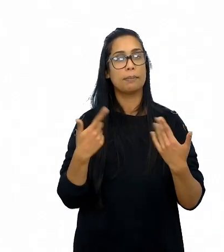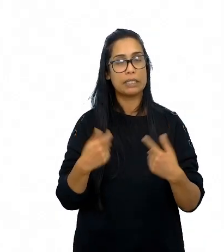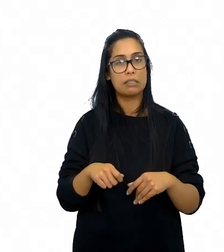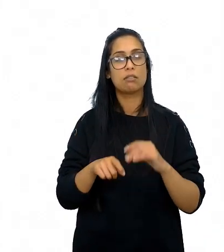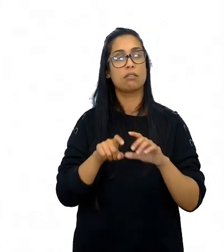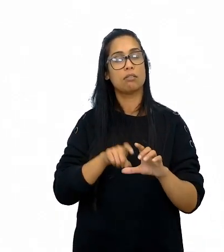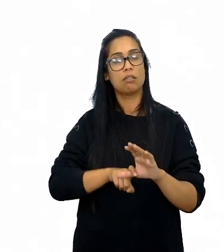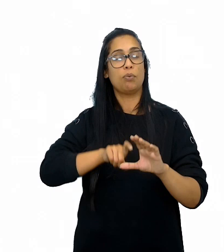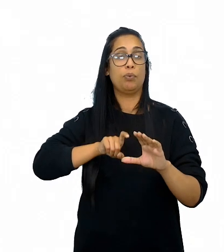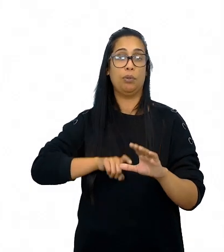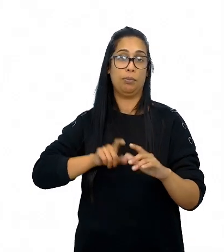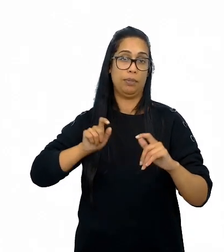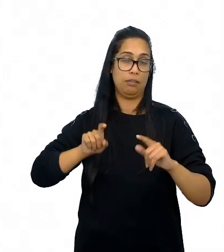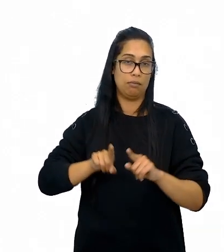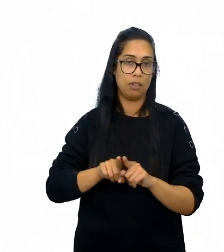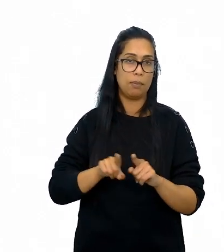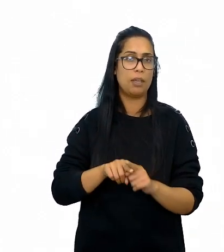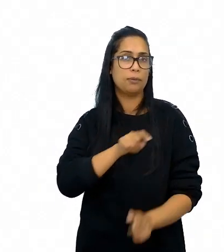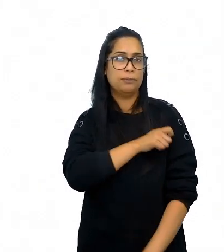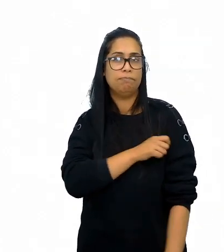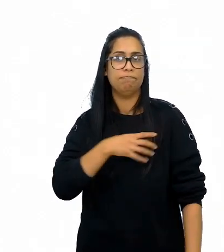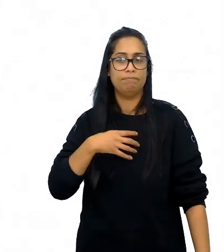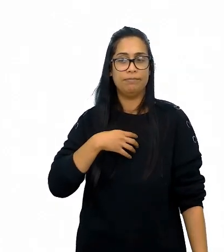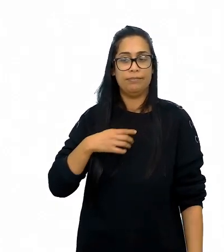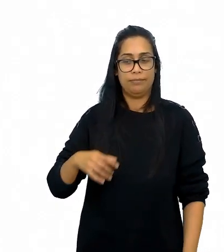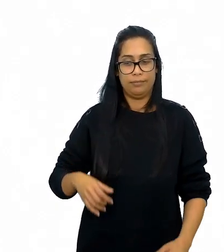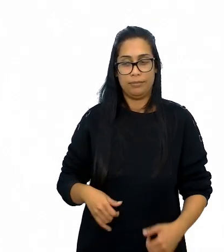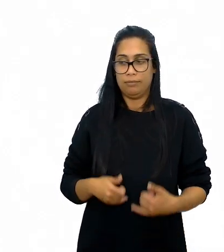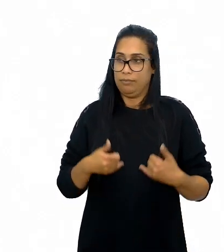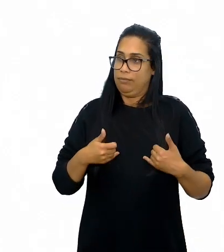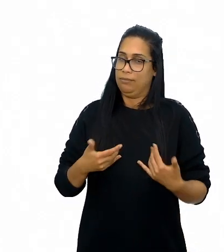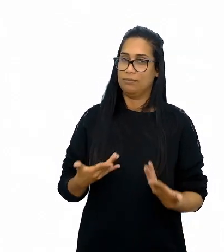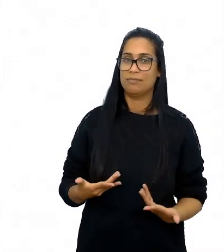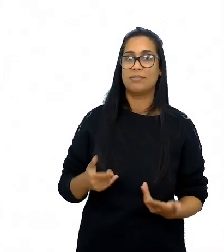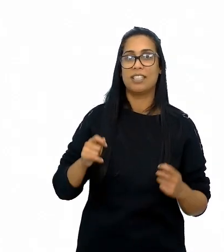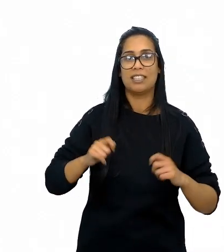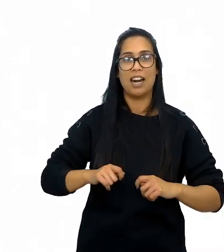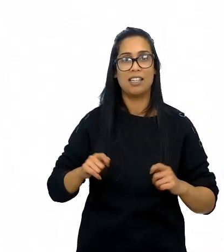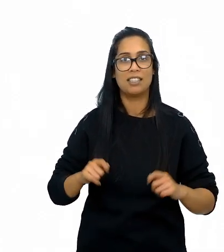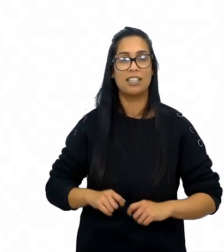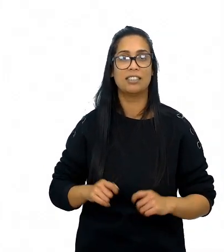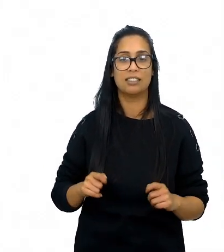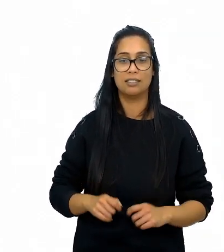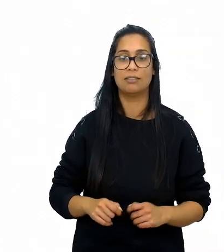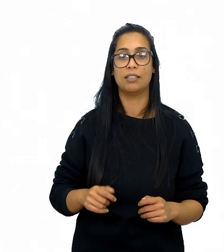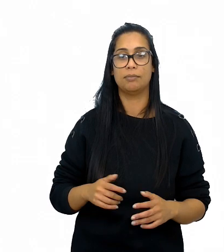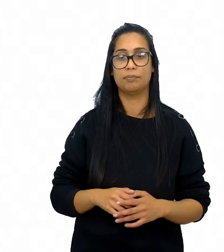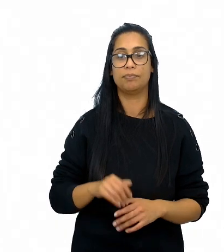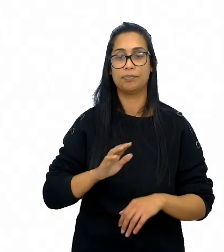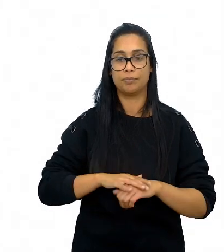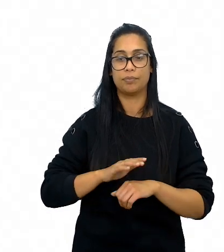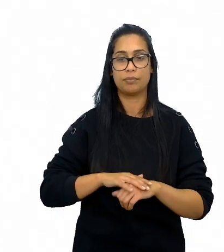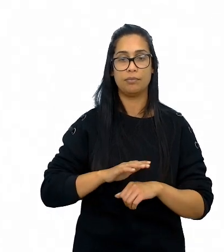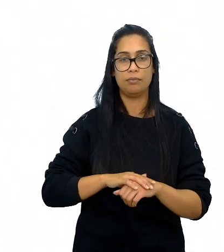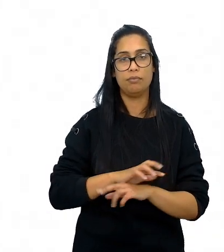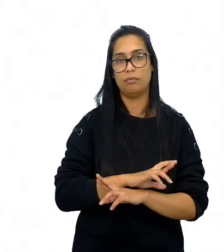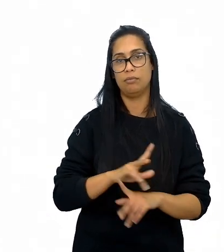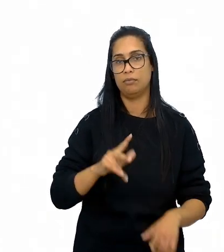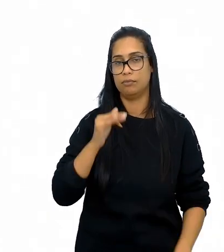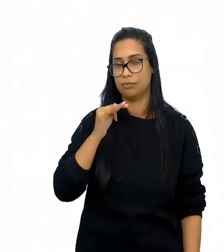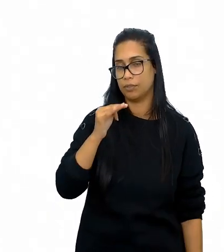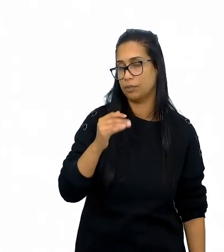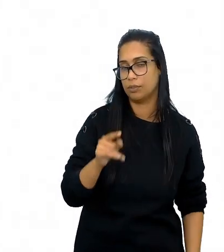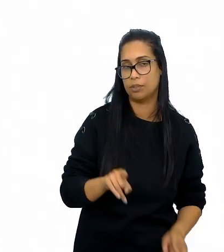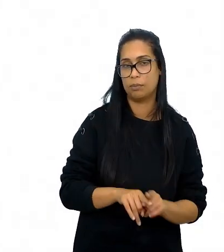existe esse sentimento de pertencimento e justamente auxilia a ter todas essas questões, né? Que a gente sabe que os